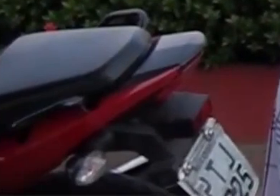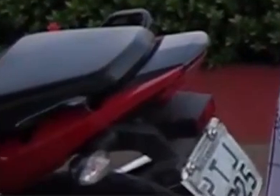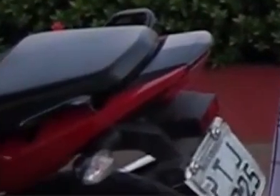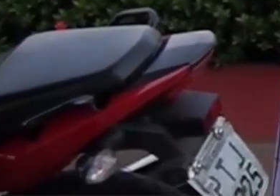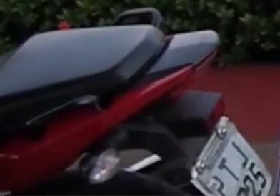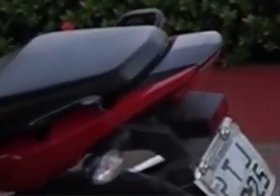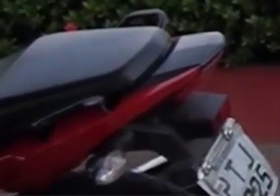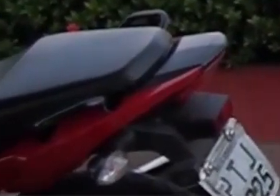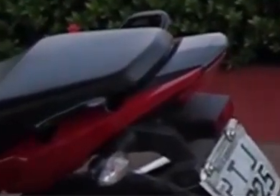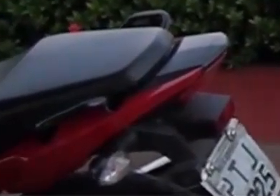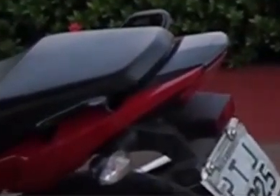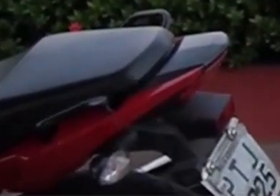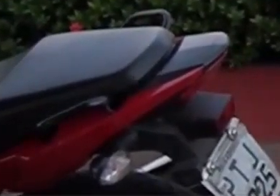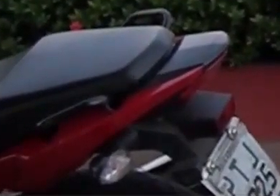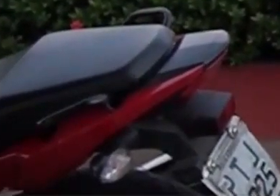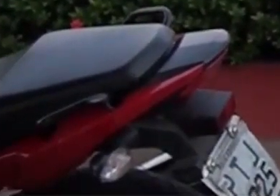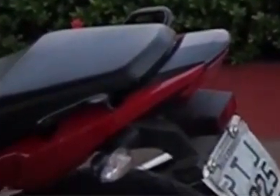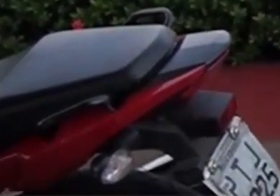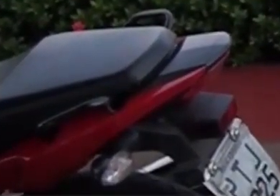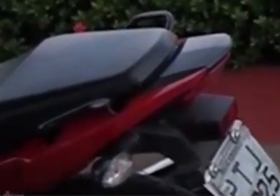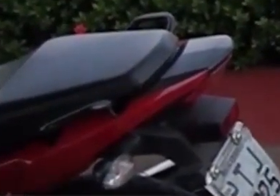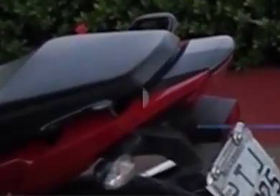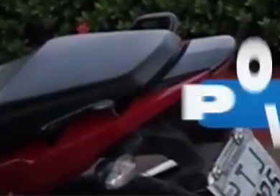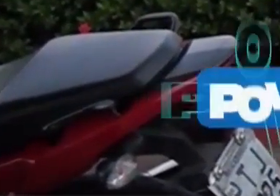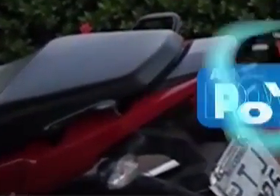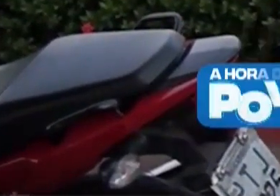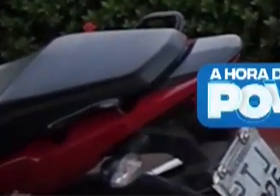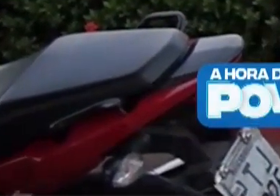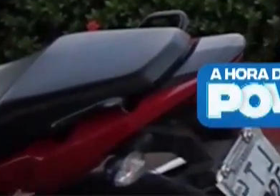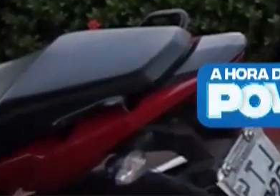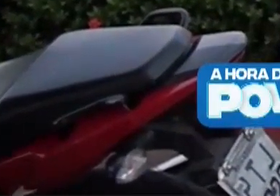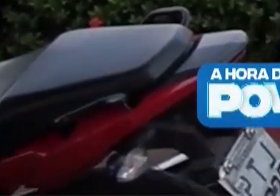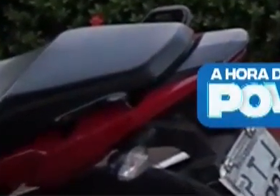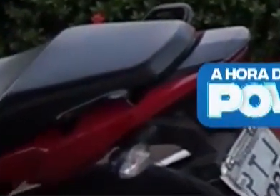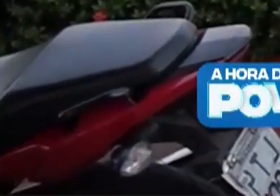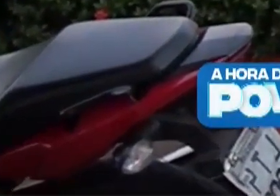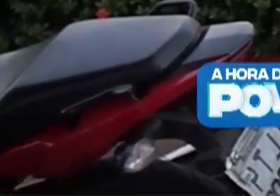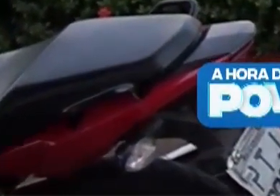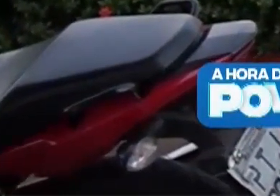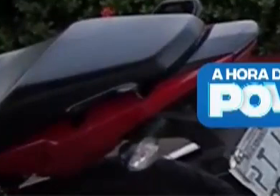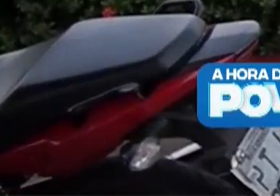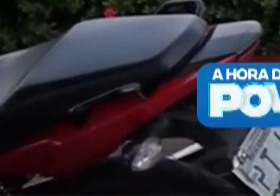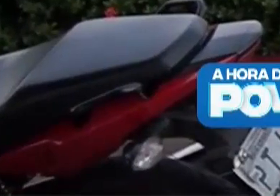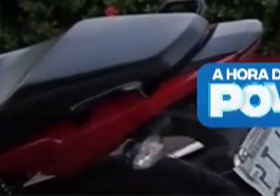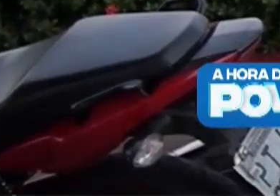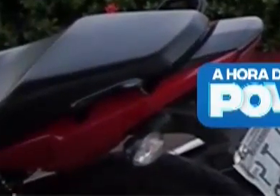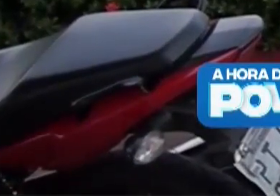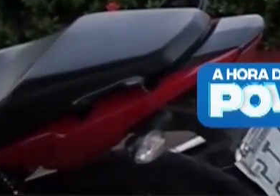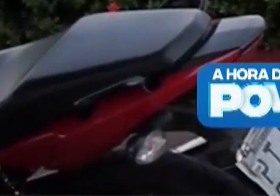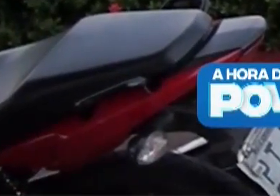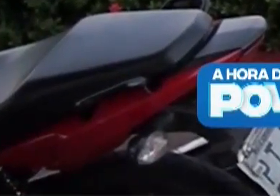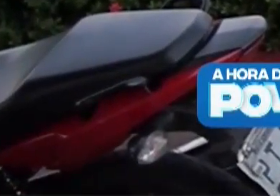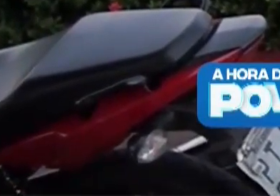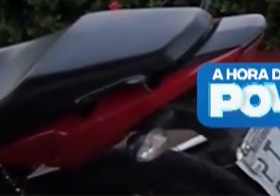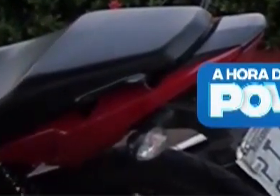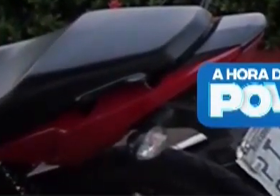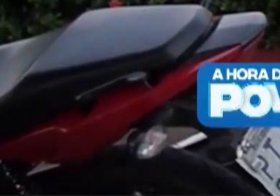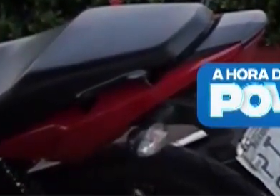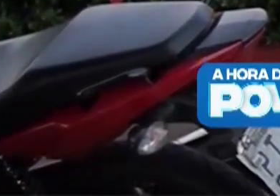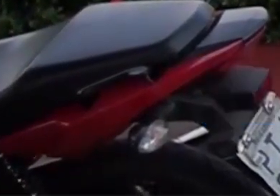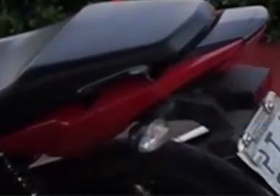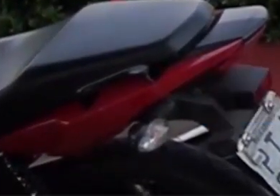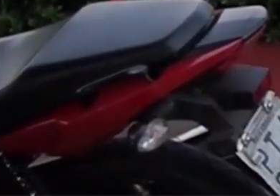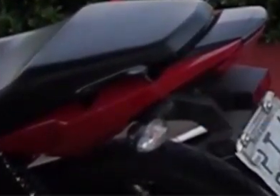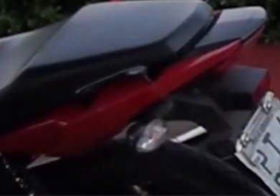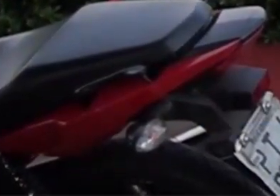35 anos, E eu quero dizer ao nosso prefeito, Fábio Gentil,